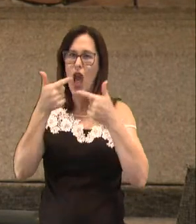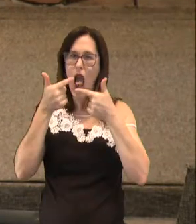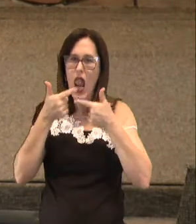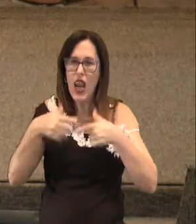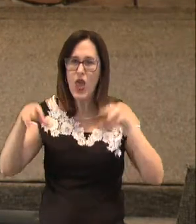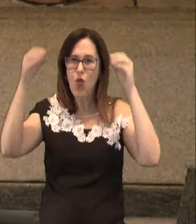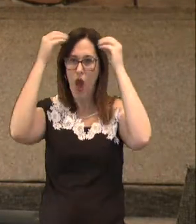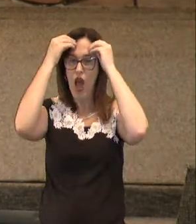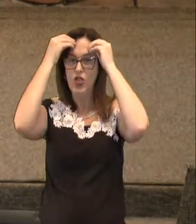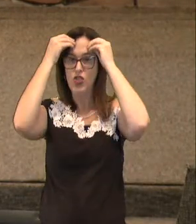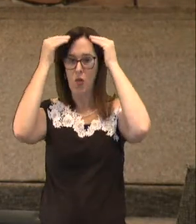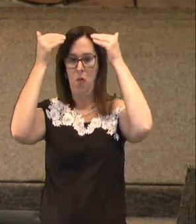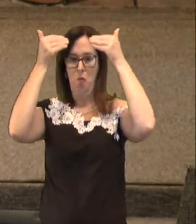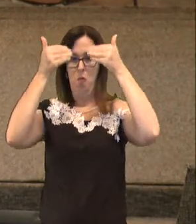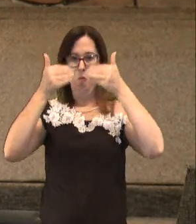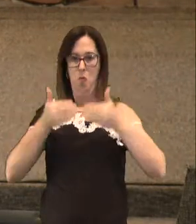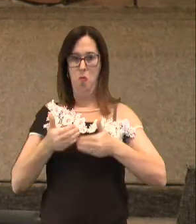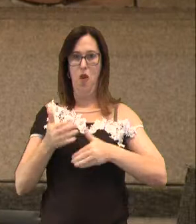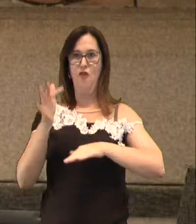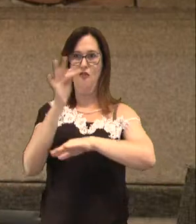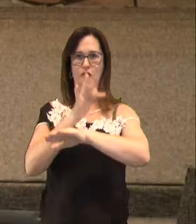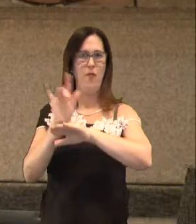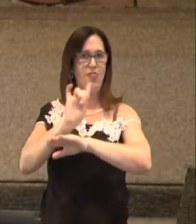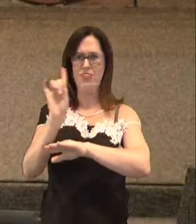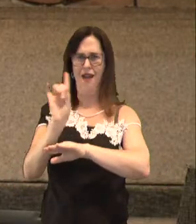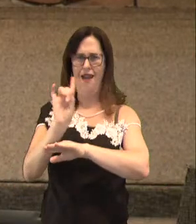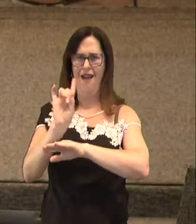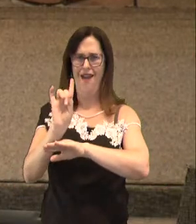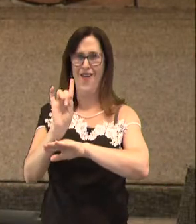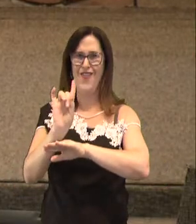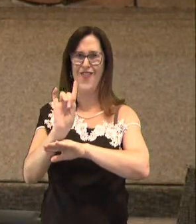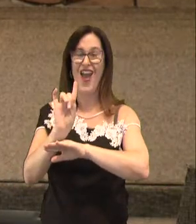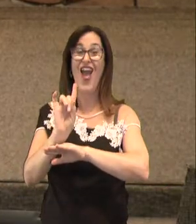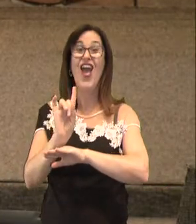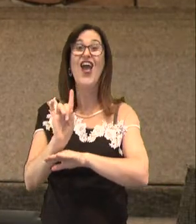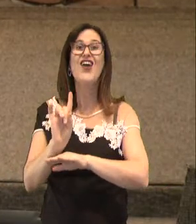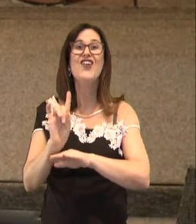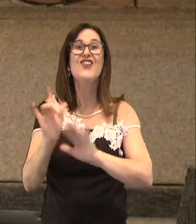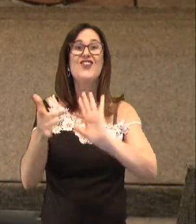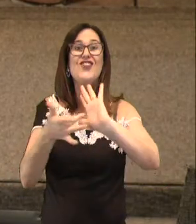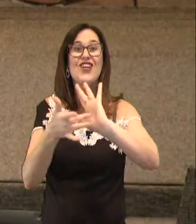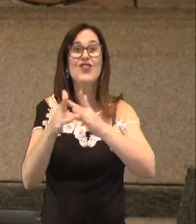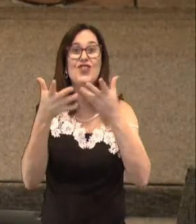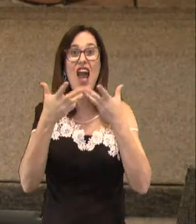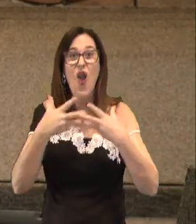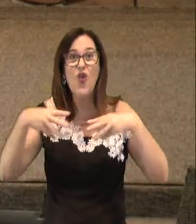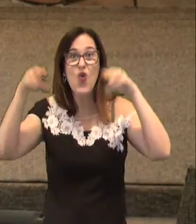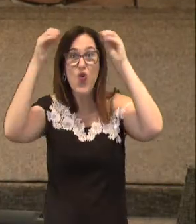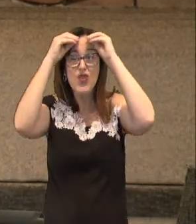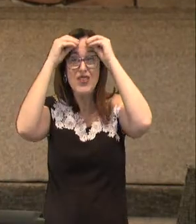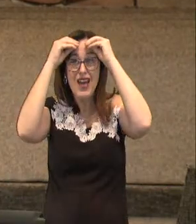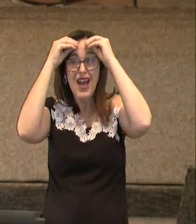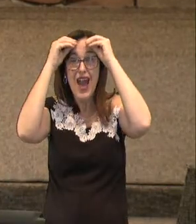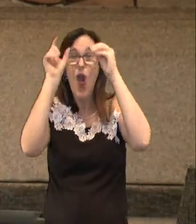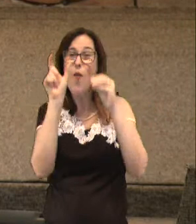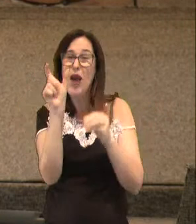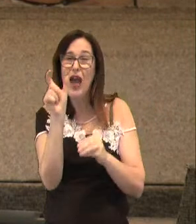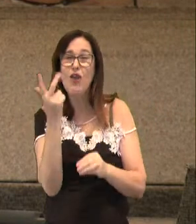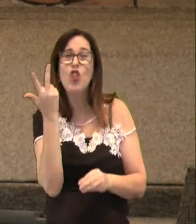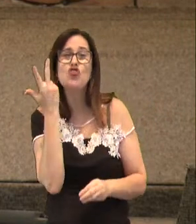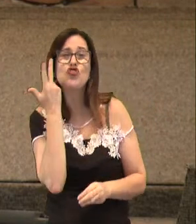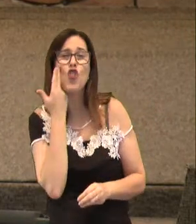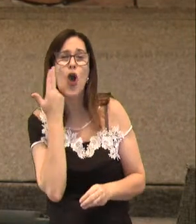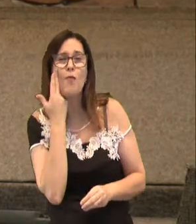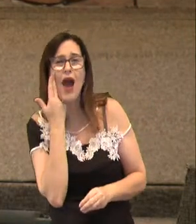ritualística, solene para chamar Deus de Pai. Jesus usa a palavra mais comum, mais usada